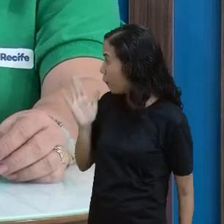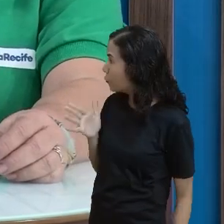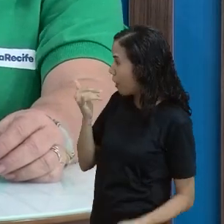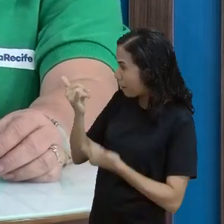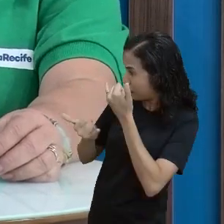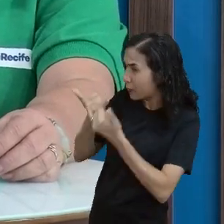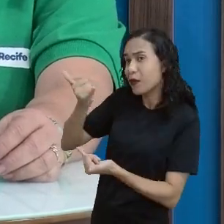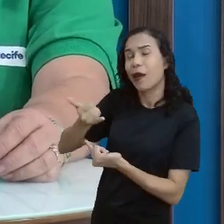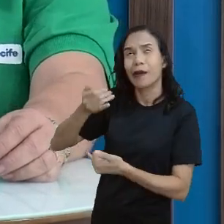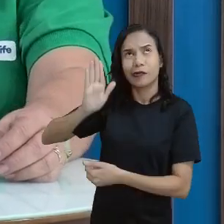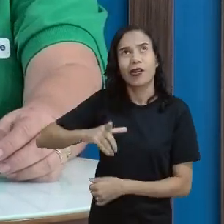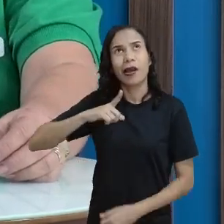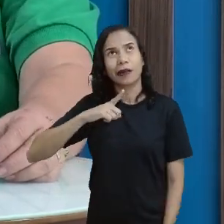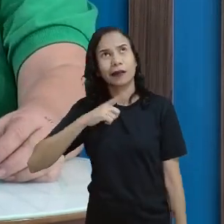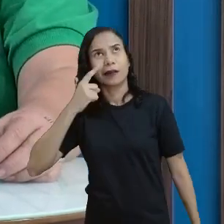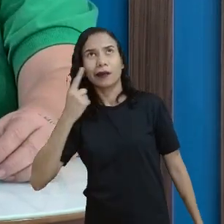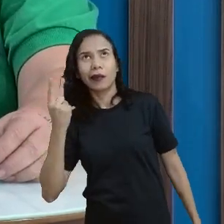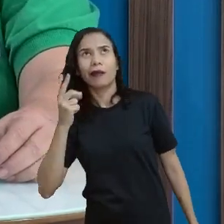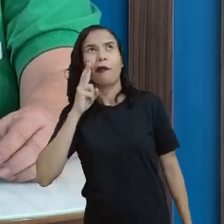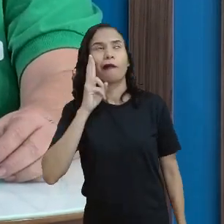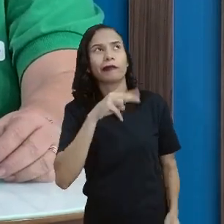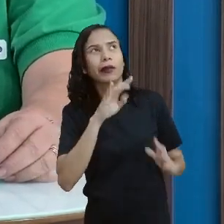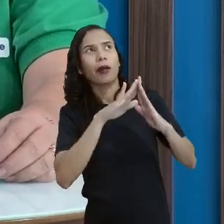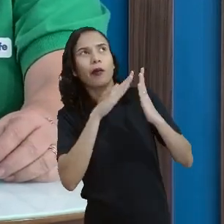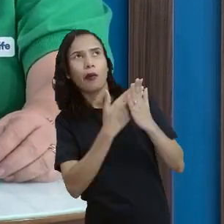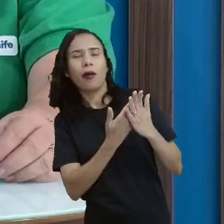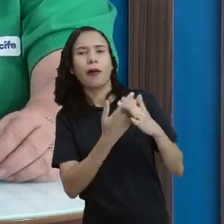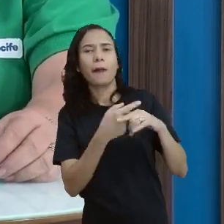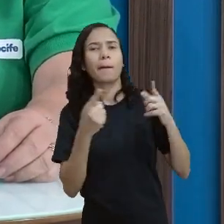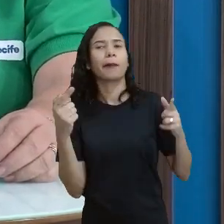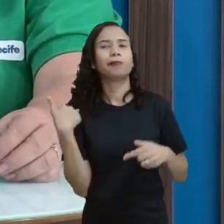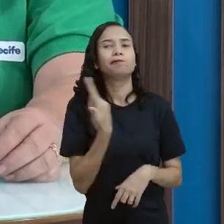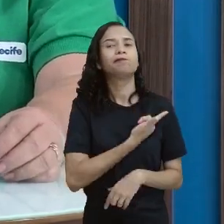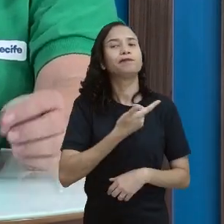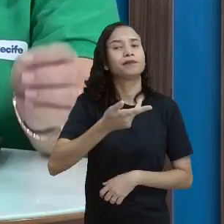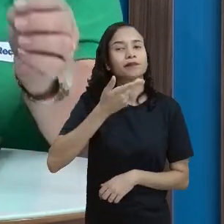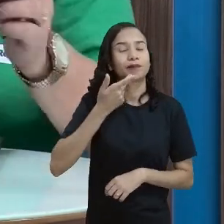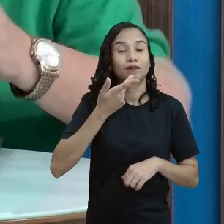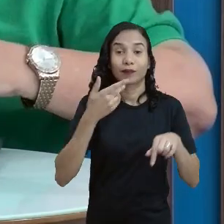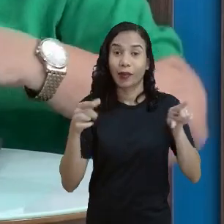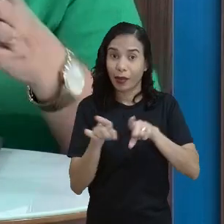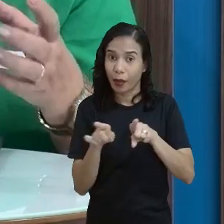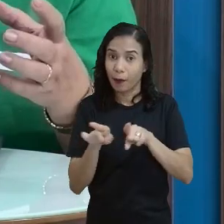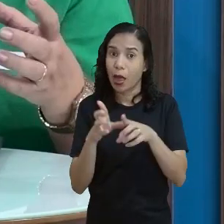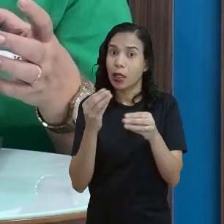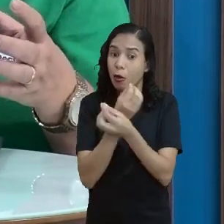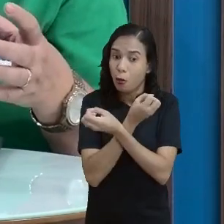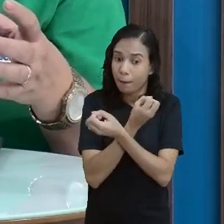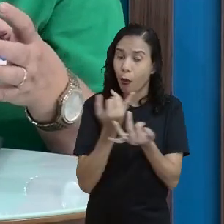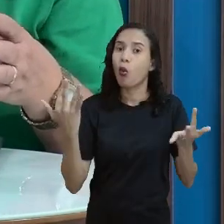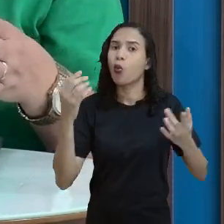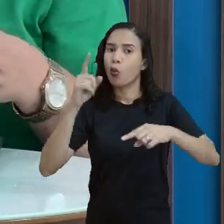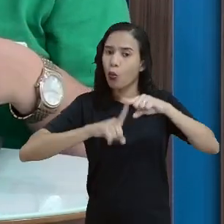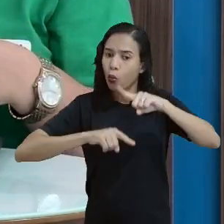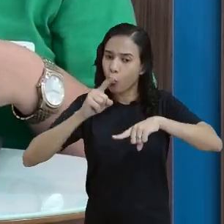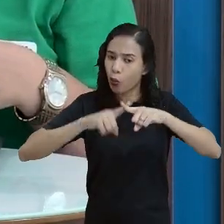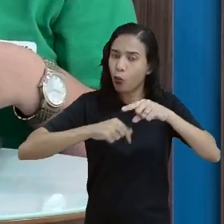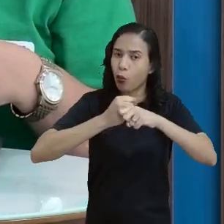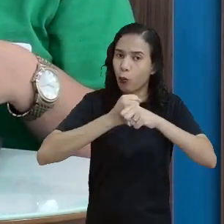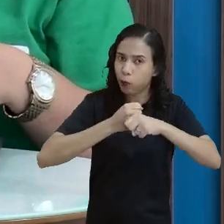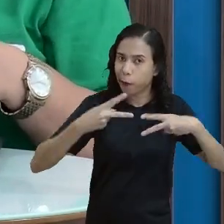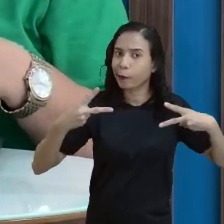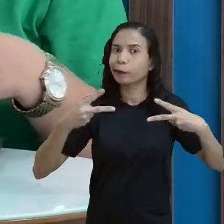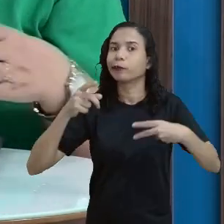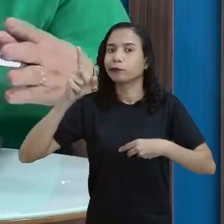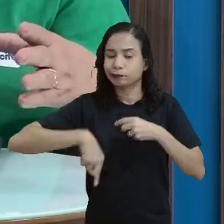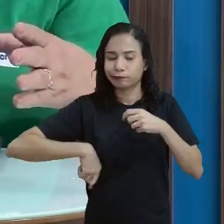eu já tive um ímã, já vi um ímã na escola. E a gente quer dizer também que existem muitos instrumentos, né? Que